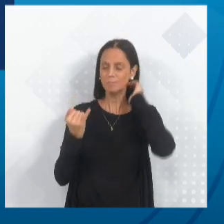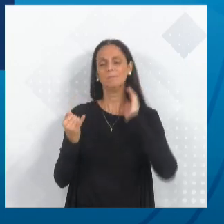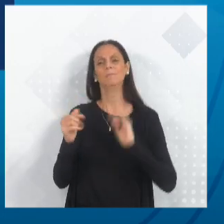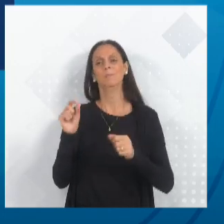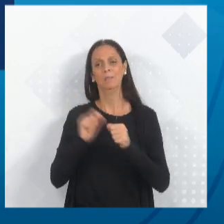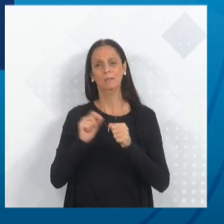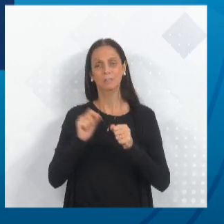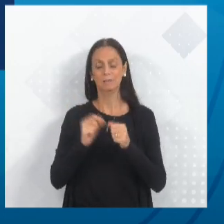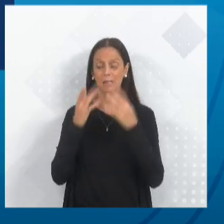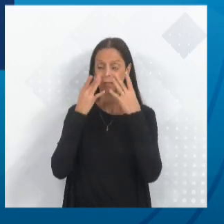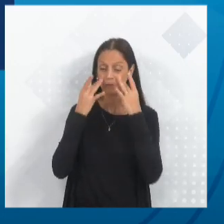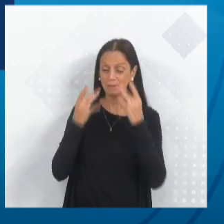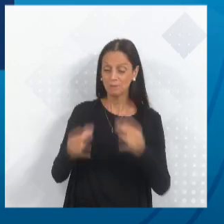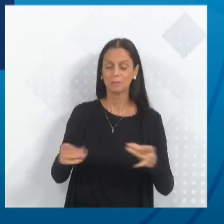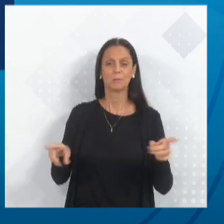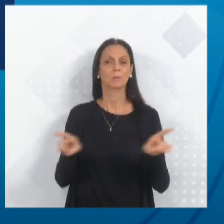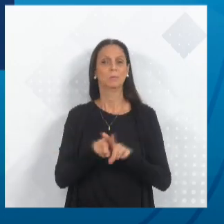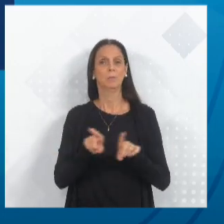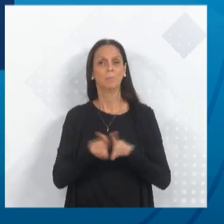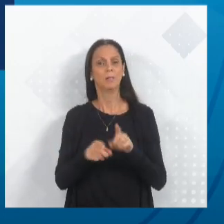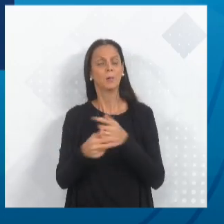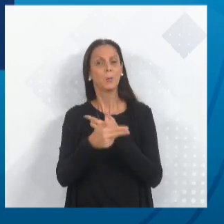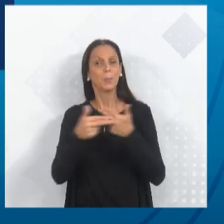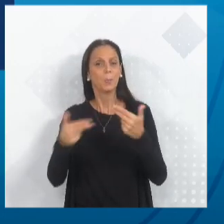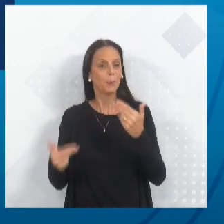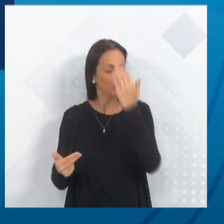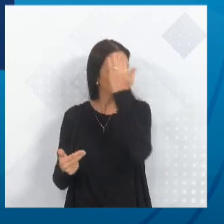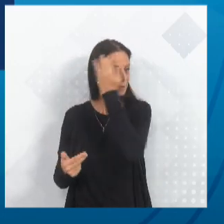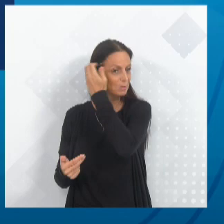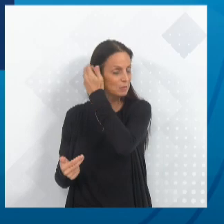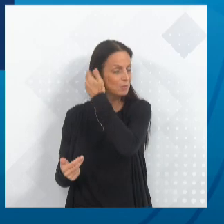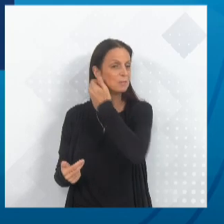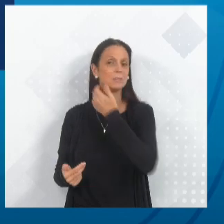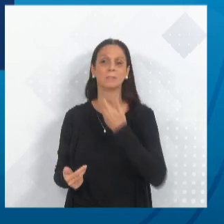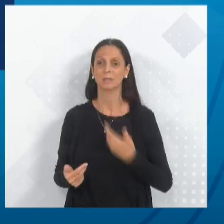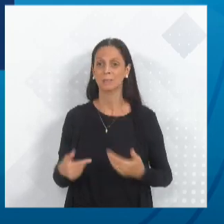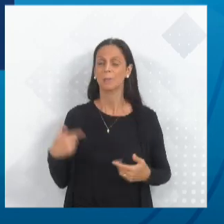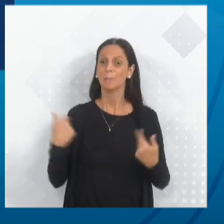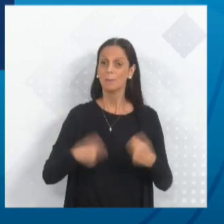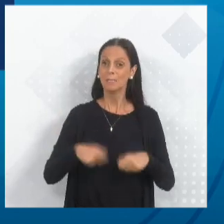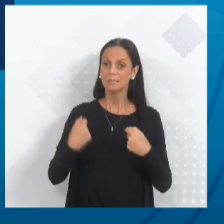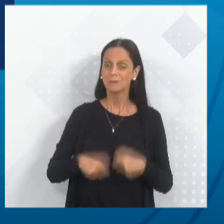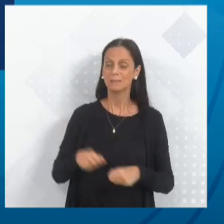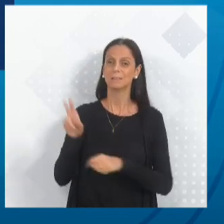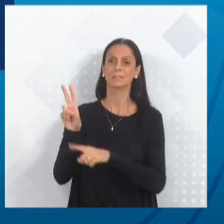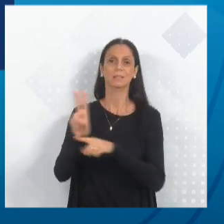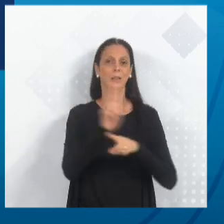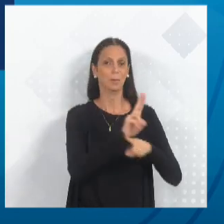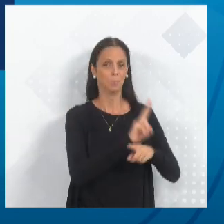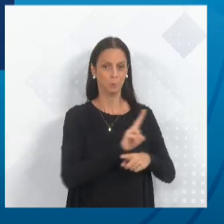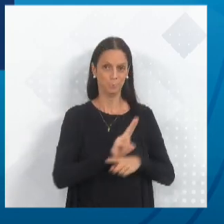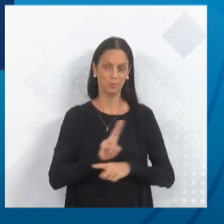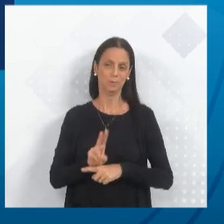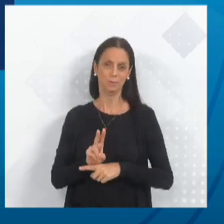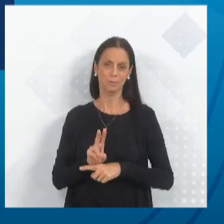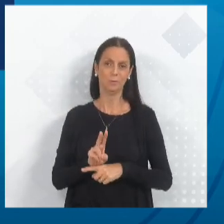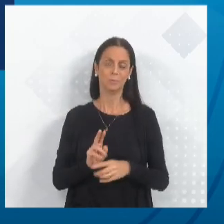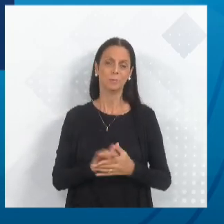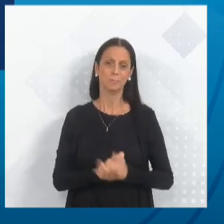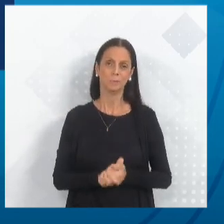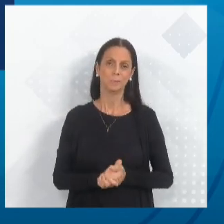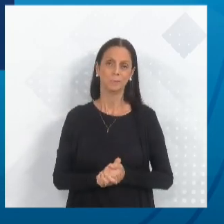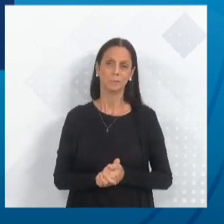detritos né que é importante também a gente eh conservar isso também é